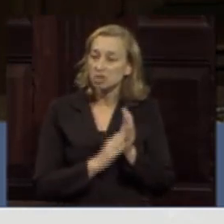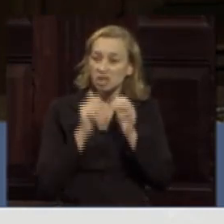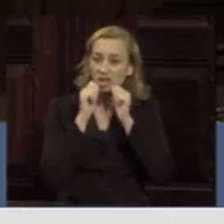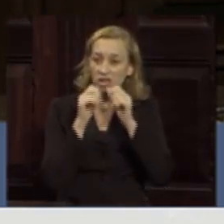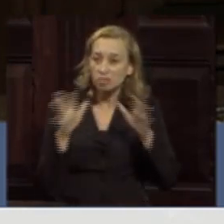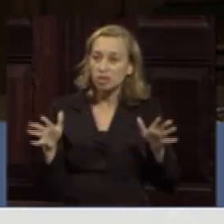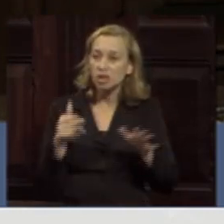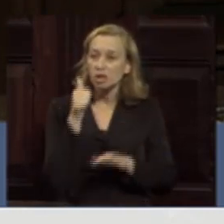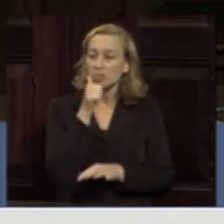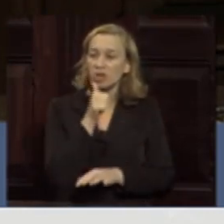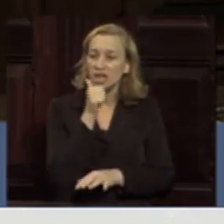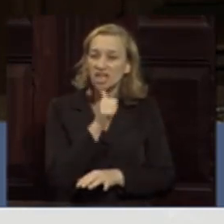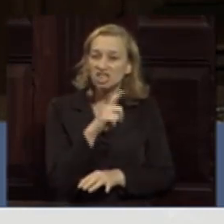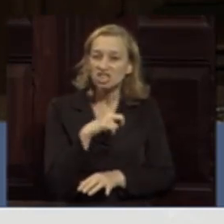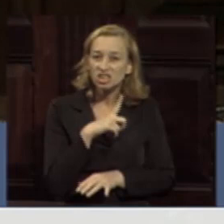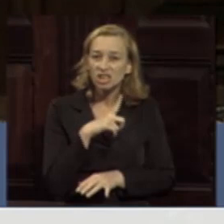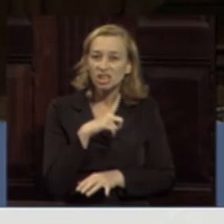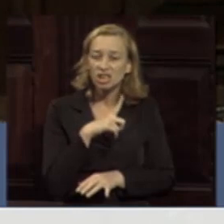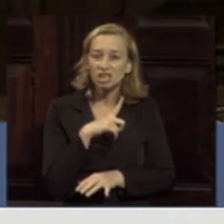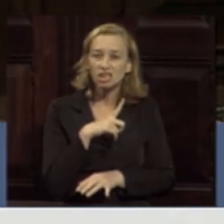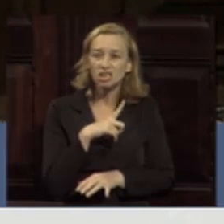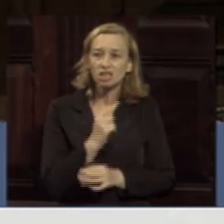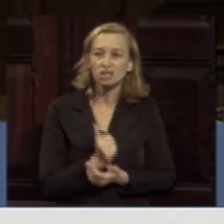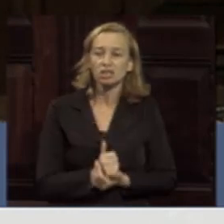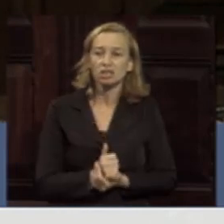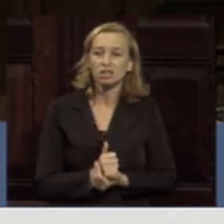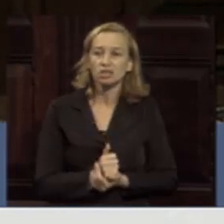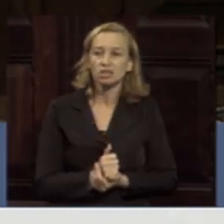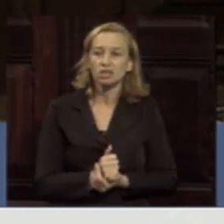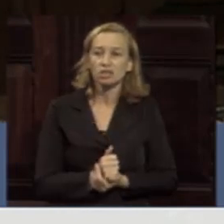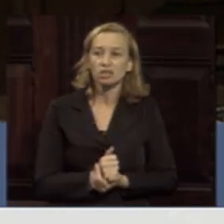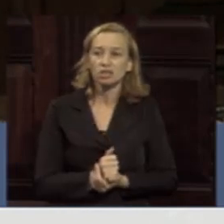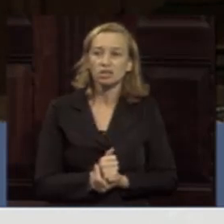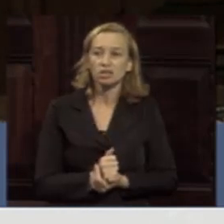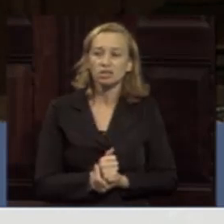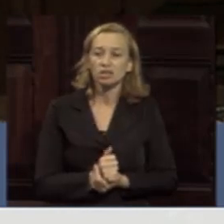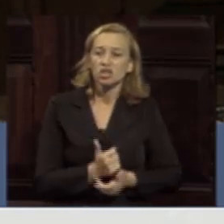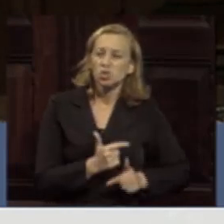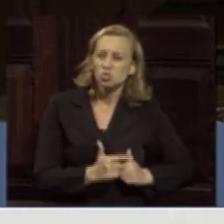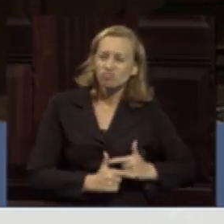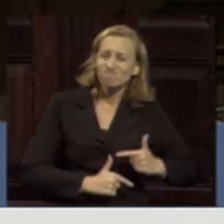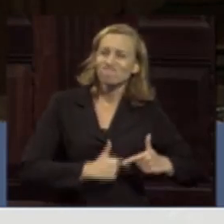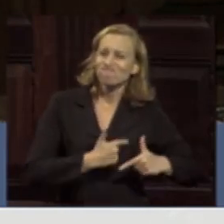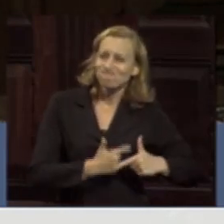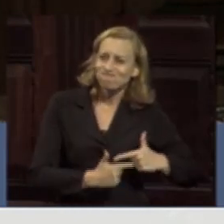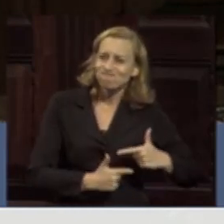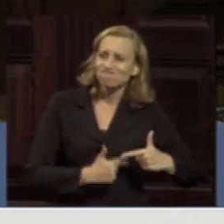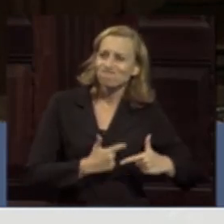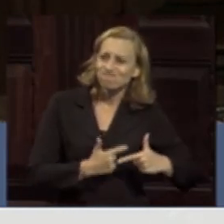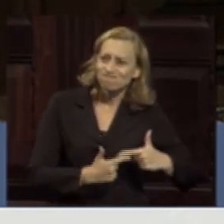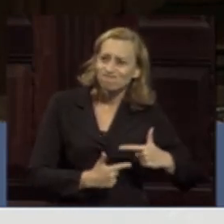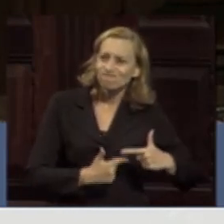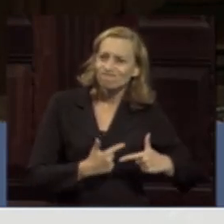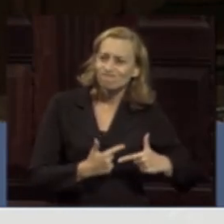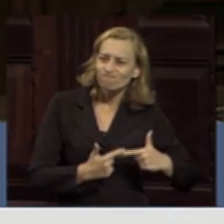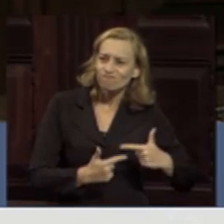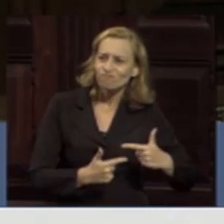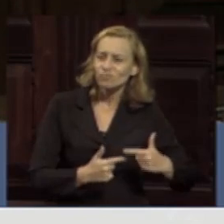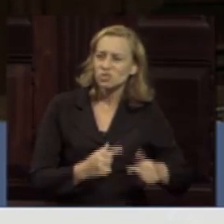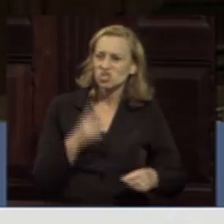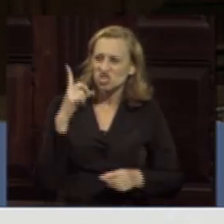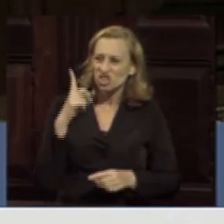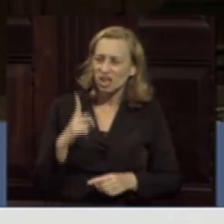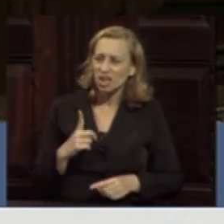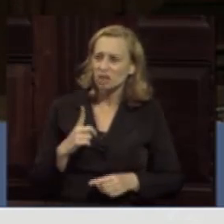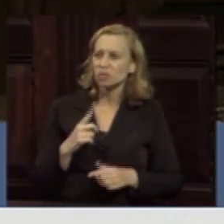a mulheres que têm travado duros combates na defesa de seus direitos, direitos de suas